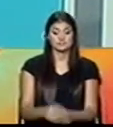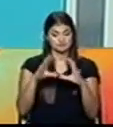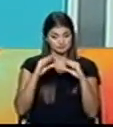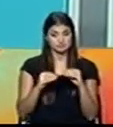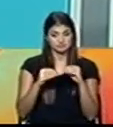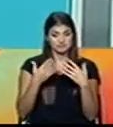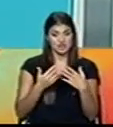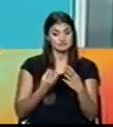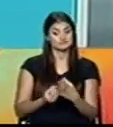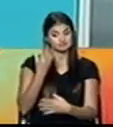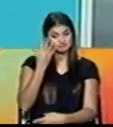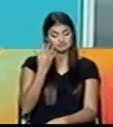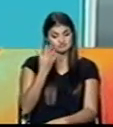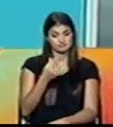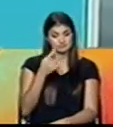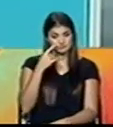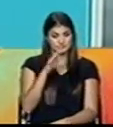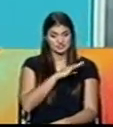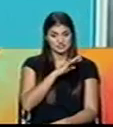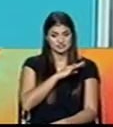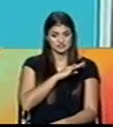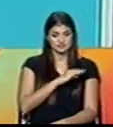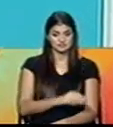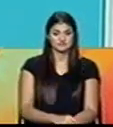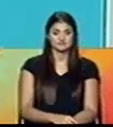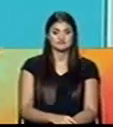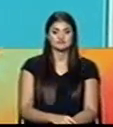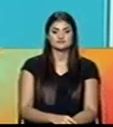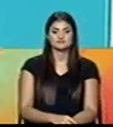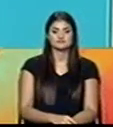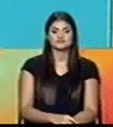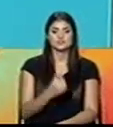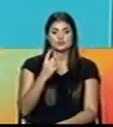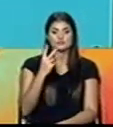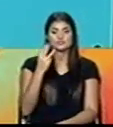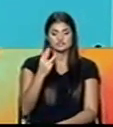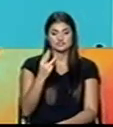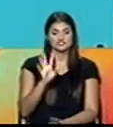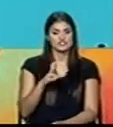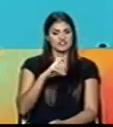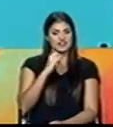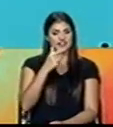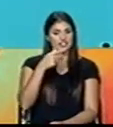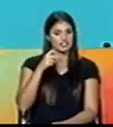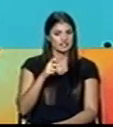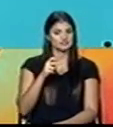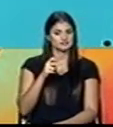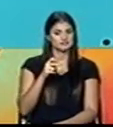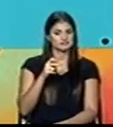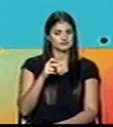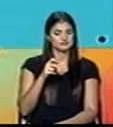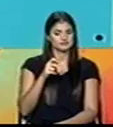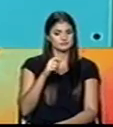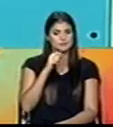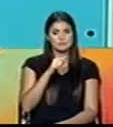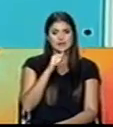experimentar. Vou experimentar. Ora, vamos lá agora. Sentiu diferente? Um, dois, três. Já temos Rita? Já? Não temos Rita? Não temos Rita.